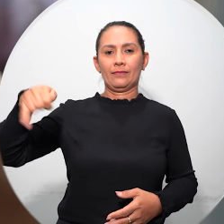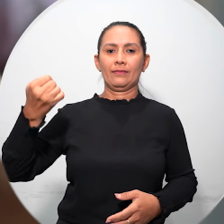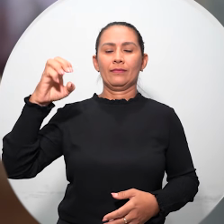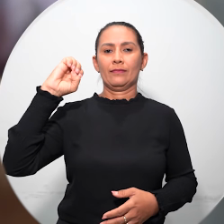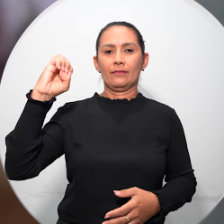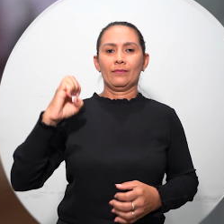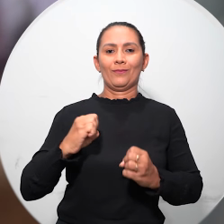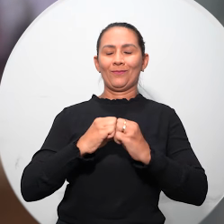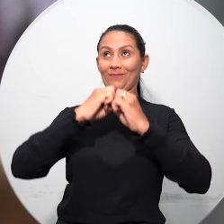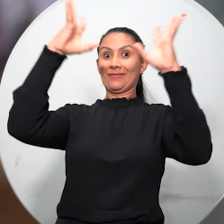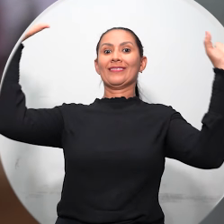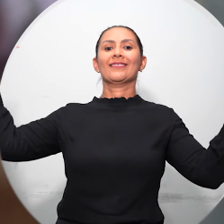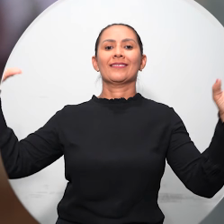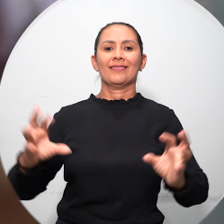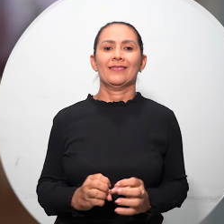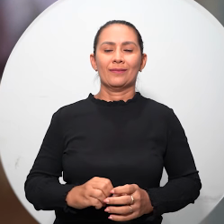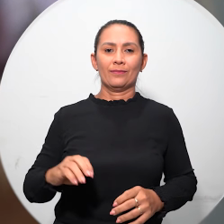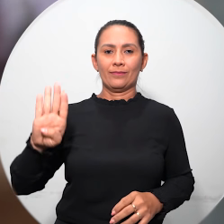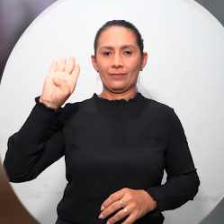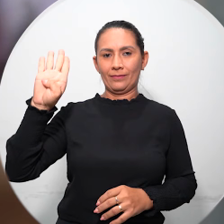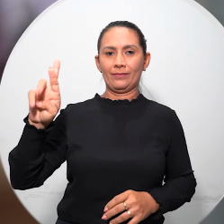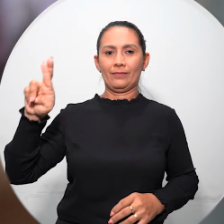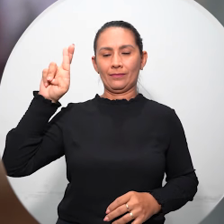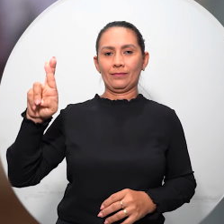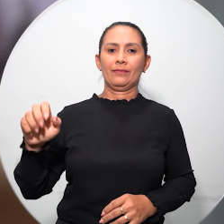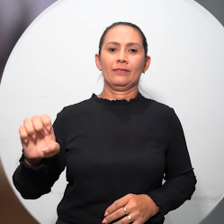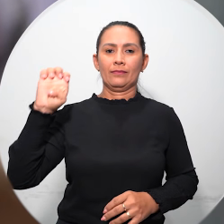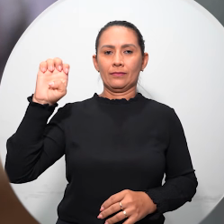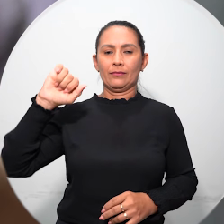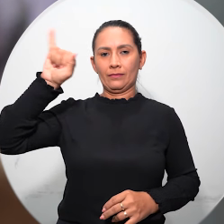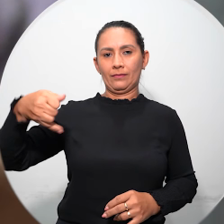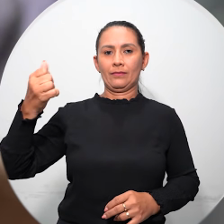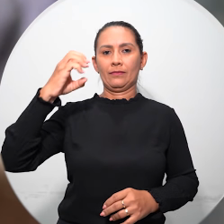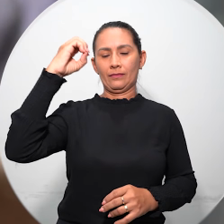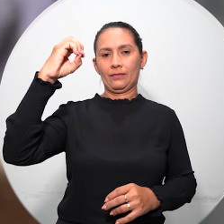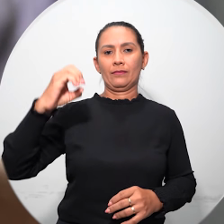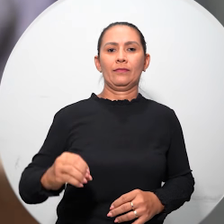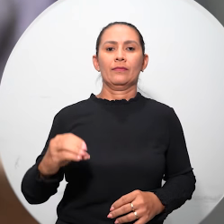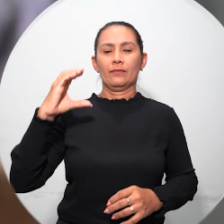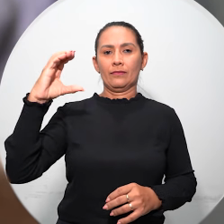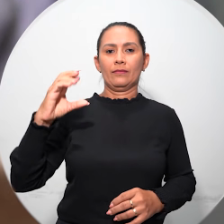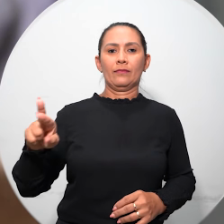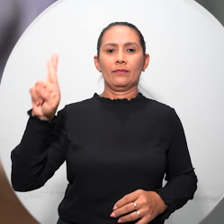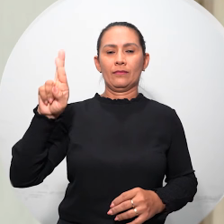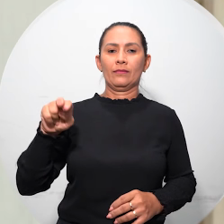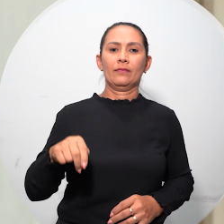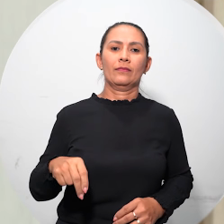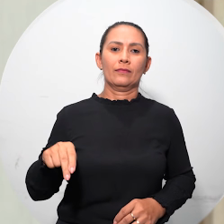Cruz. Desperta e canta ao som deste instrumento, que as luzes que brilham aqui são as luzes do firmamento. Tudo provém de Deus.